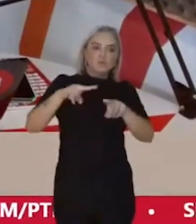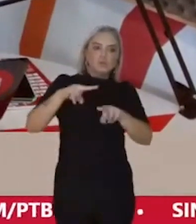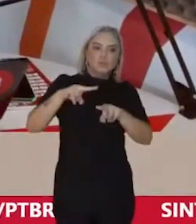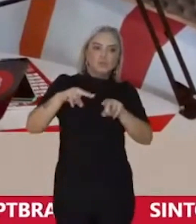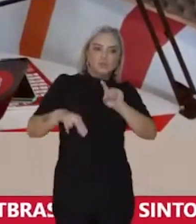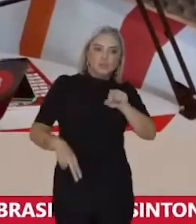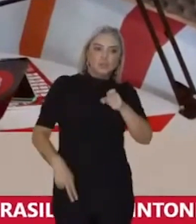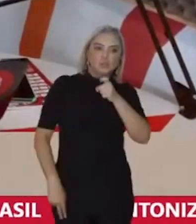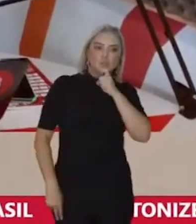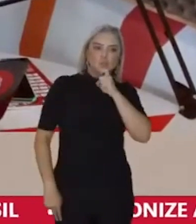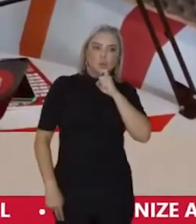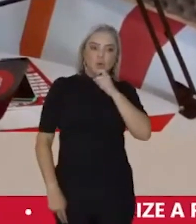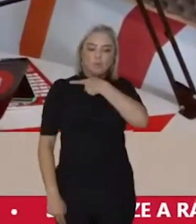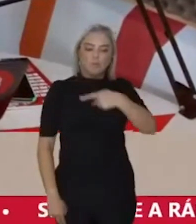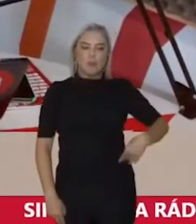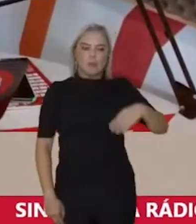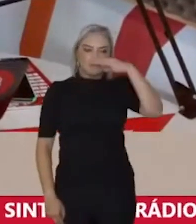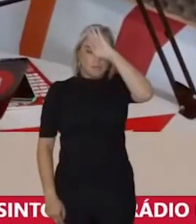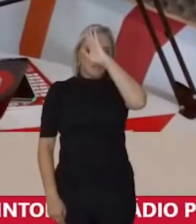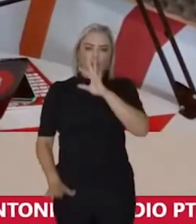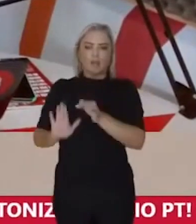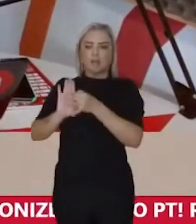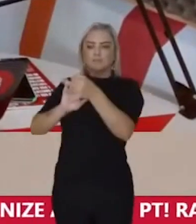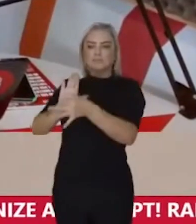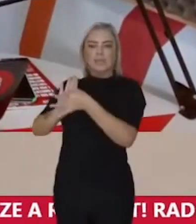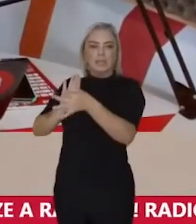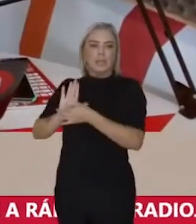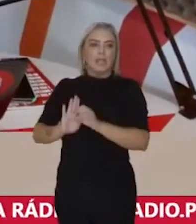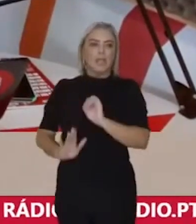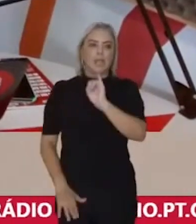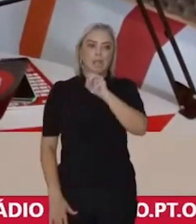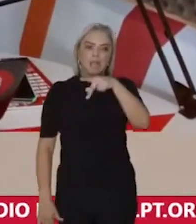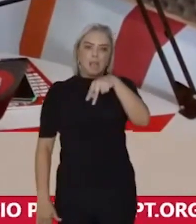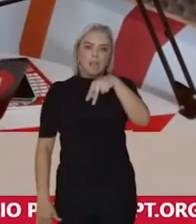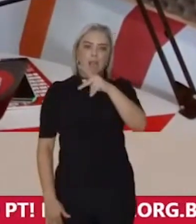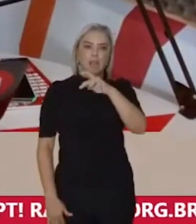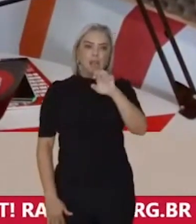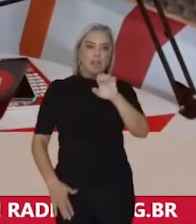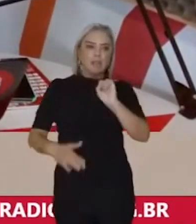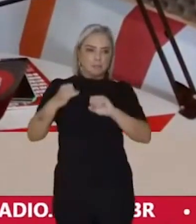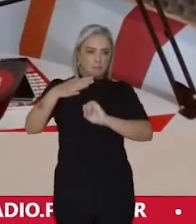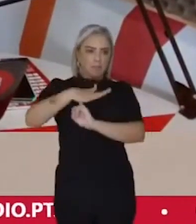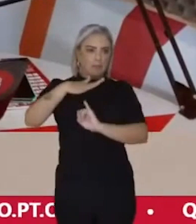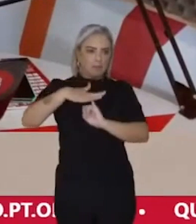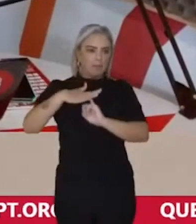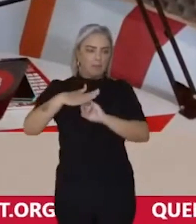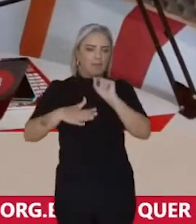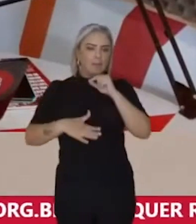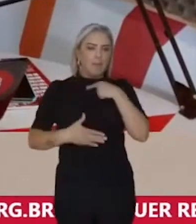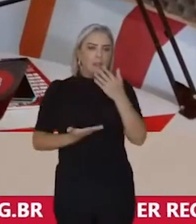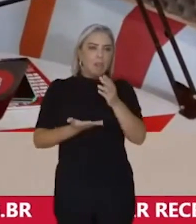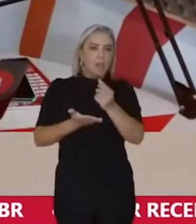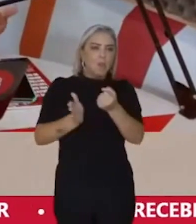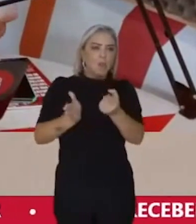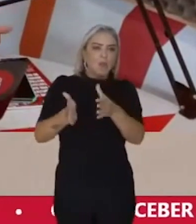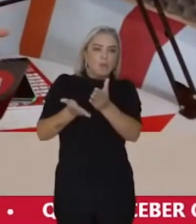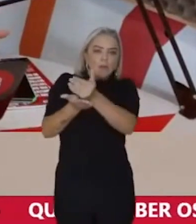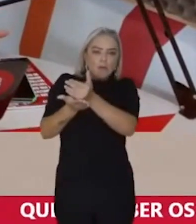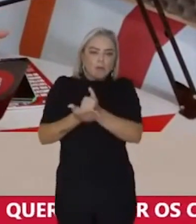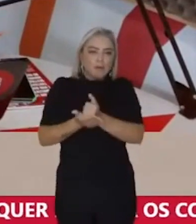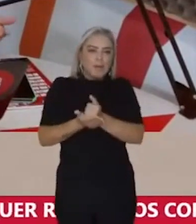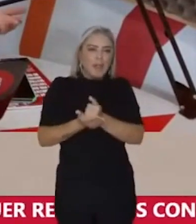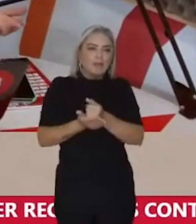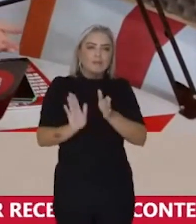2019, o presidente Jair Bolsonaro criticou o INPE e declarou que os dados sobre o desmatamento faziam campanha